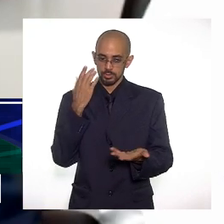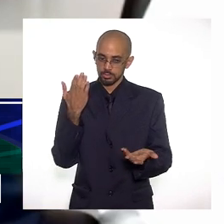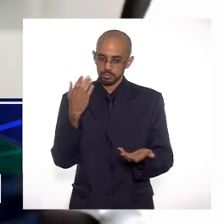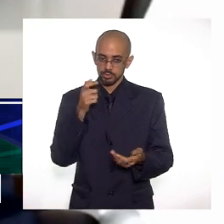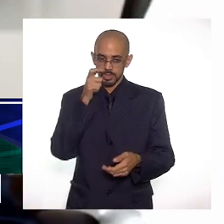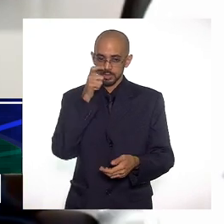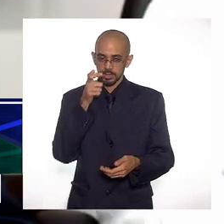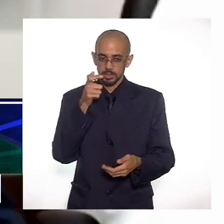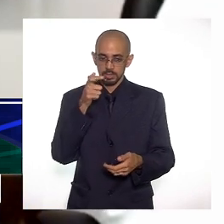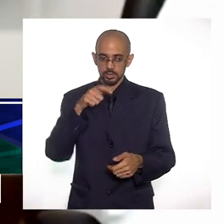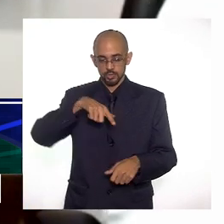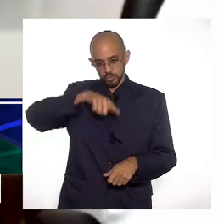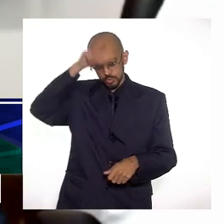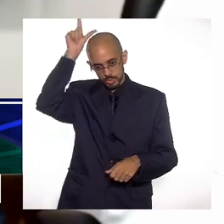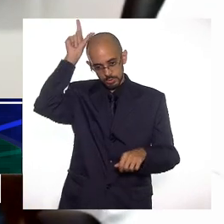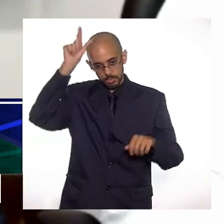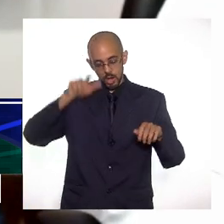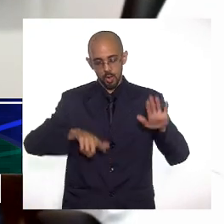Vamos lá, Luiz Paulo.